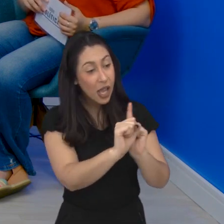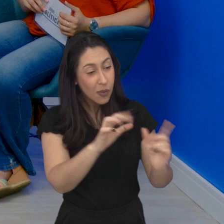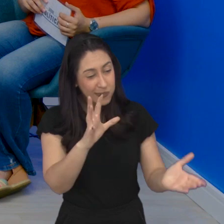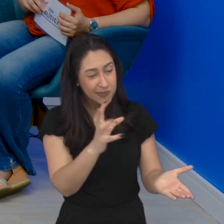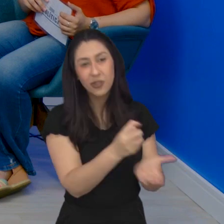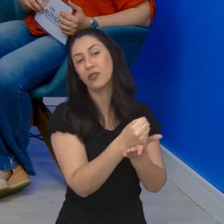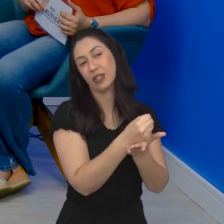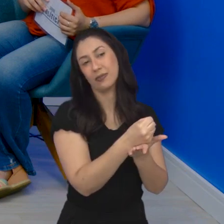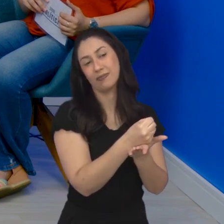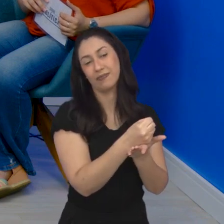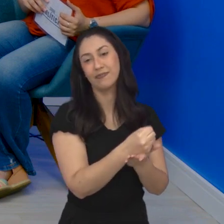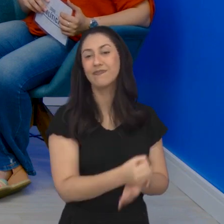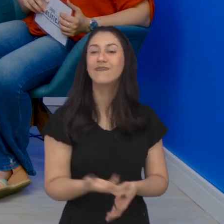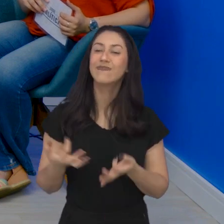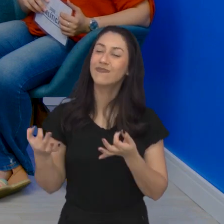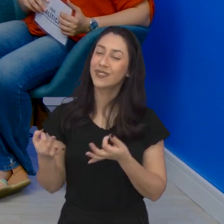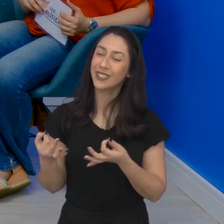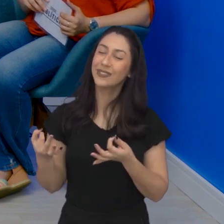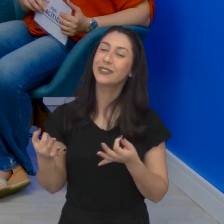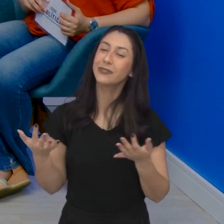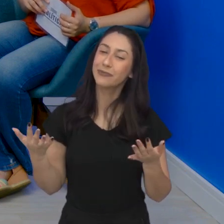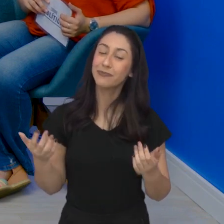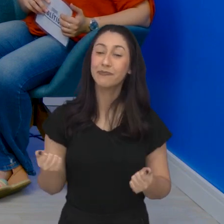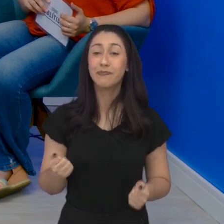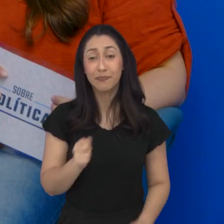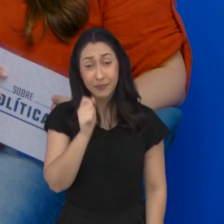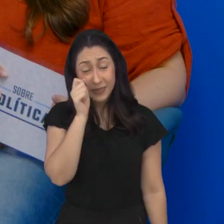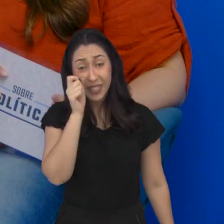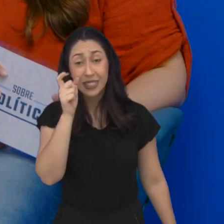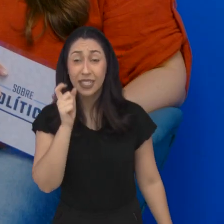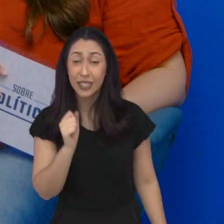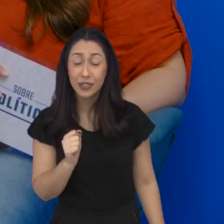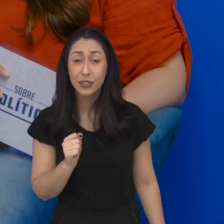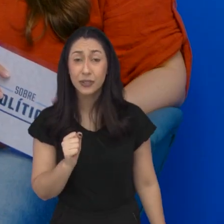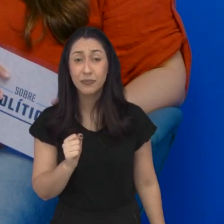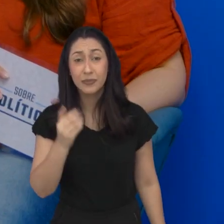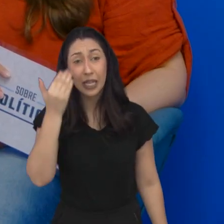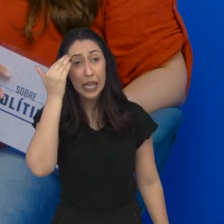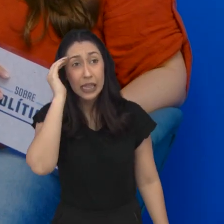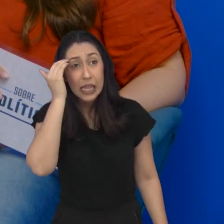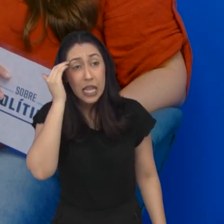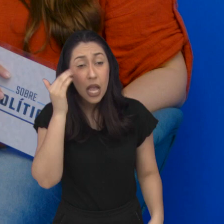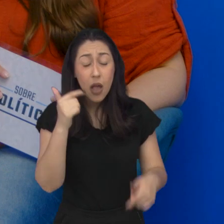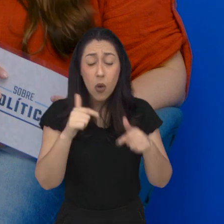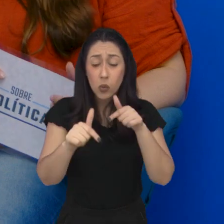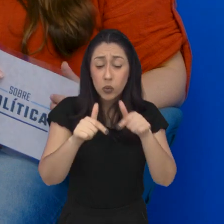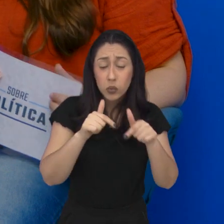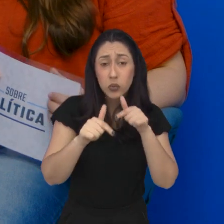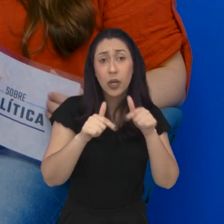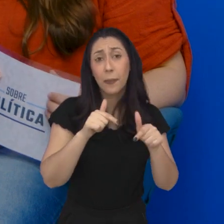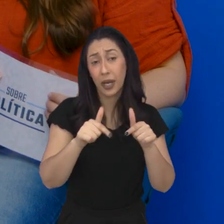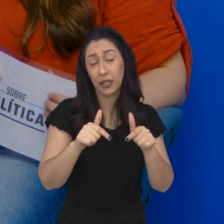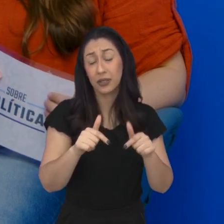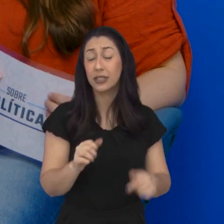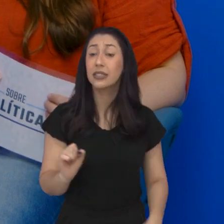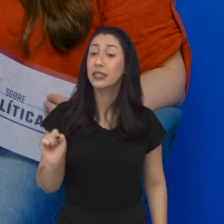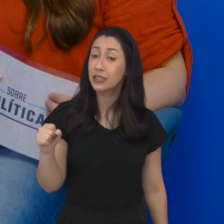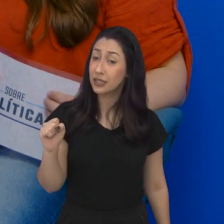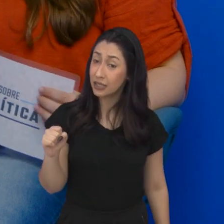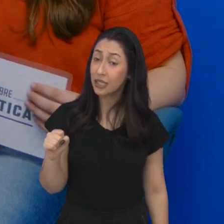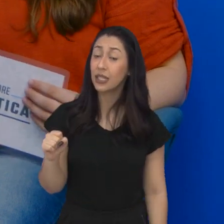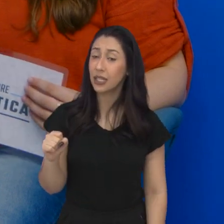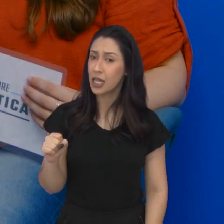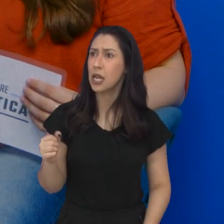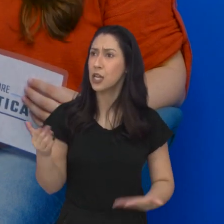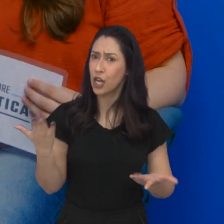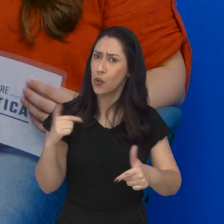salvar o maior número de vidas possíveis. Perfeito. Perfeito. Interessante, né, Marina? Entender um pouco mais desse trabalho do Semadem também, né?